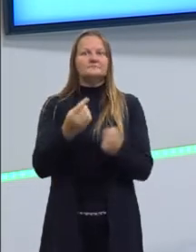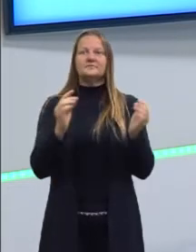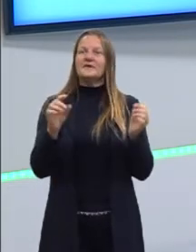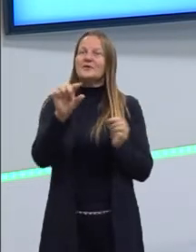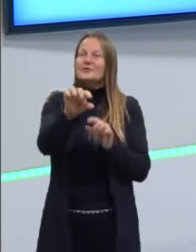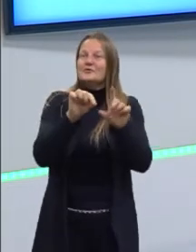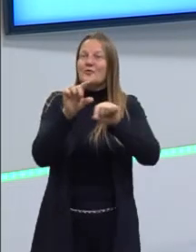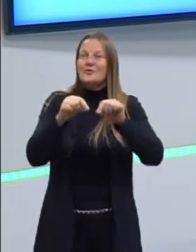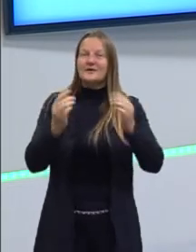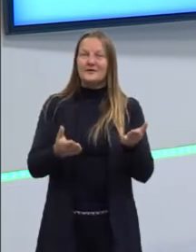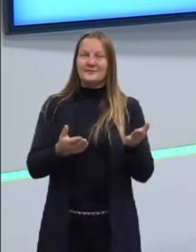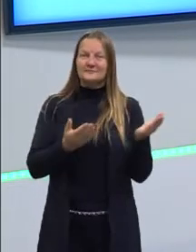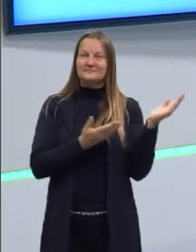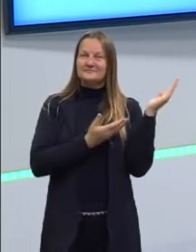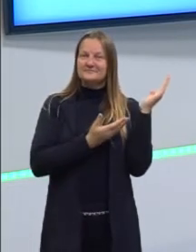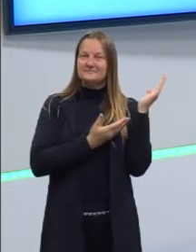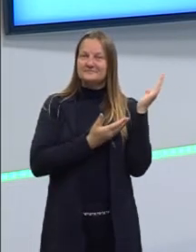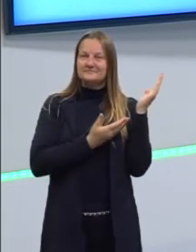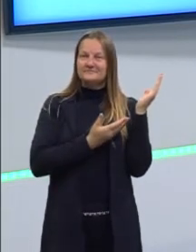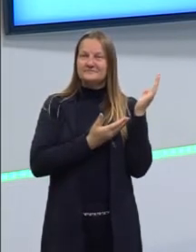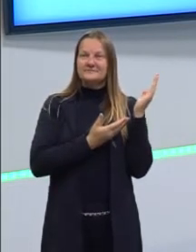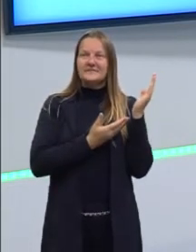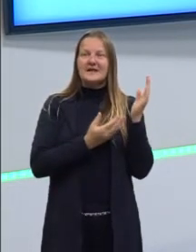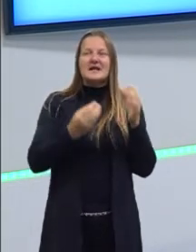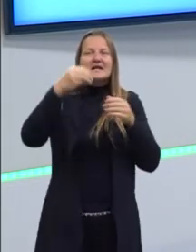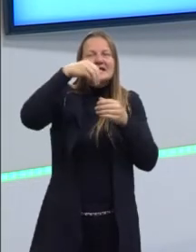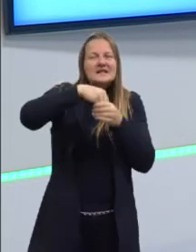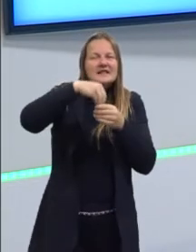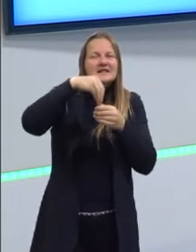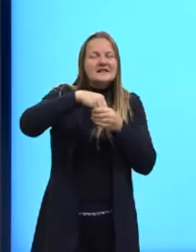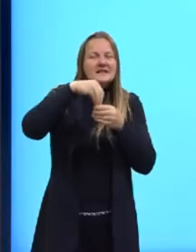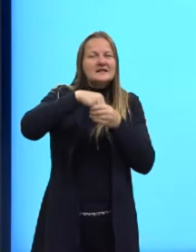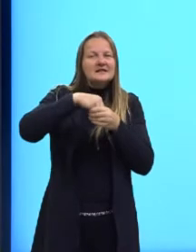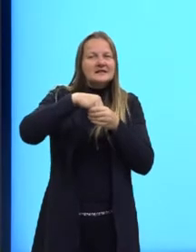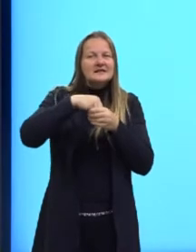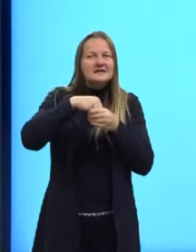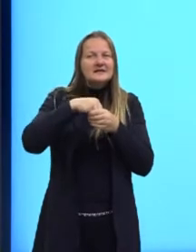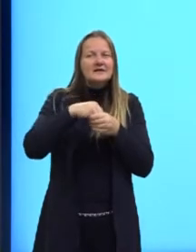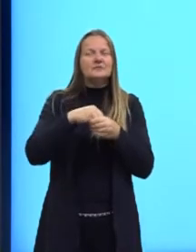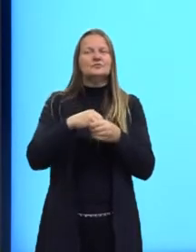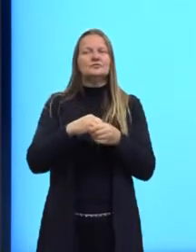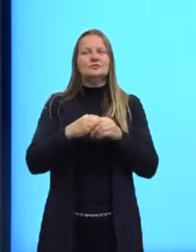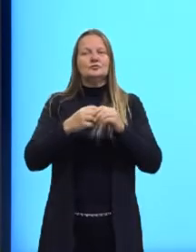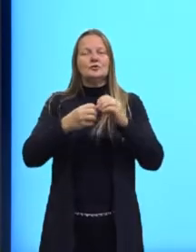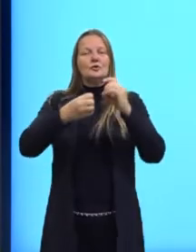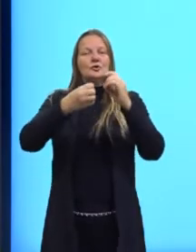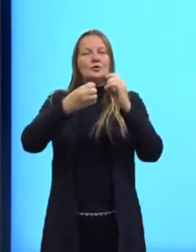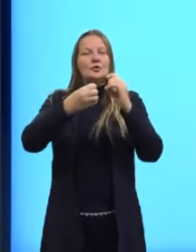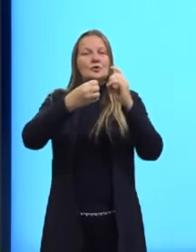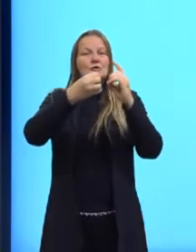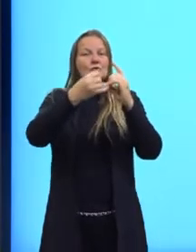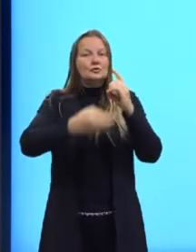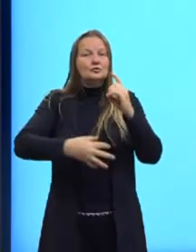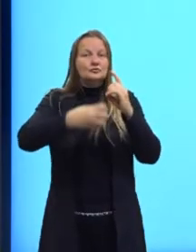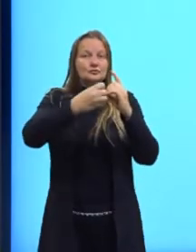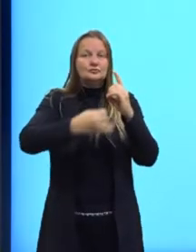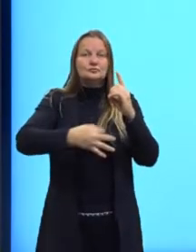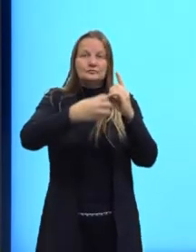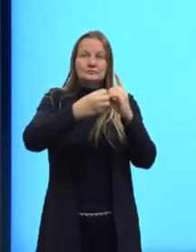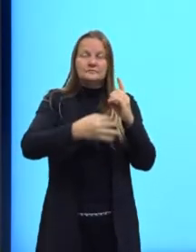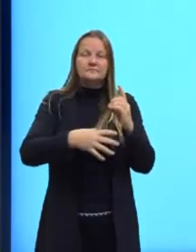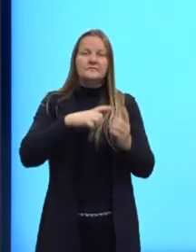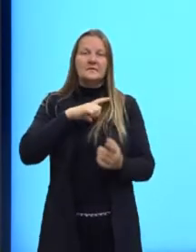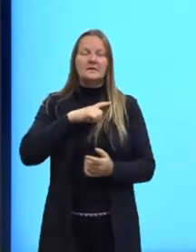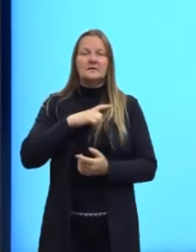música que eu escolhi para ela ela é parte né é uma parte da minha dissertação de Mestrado tá